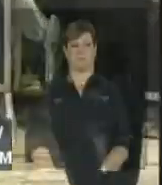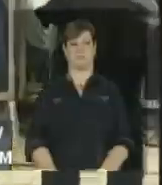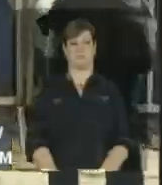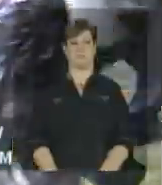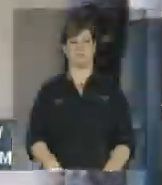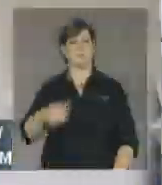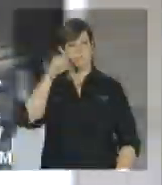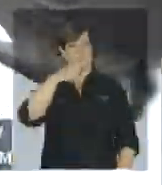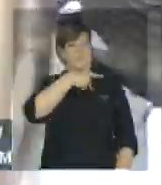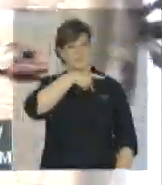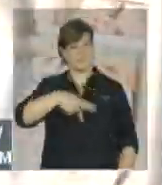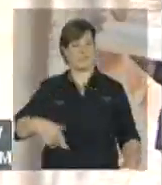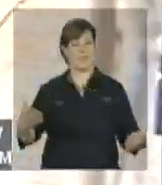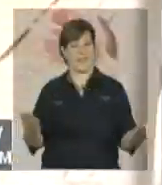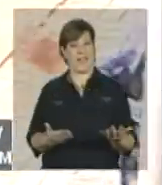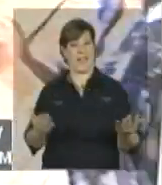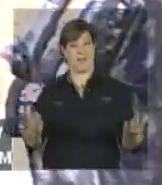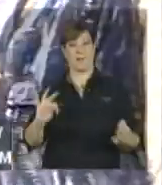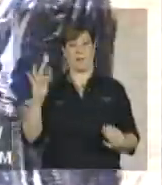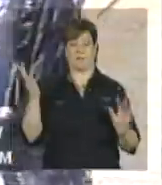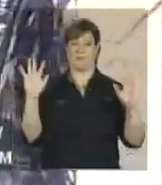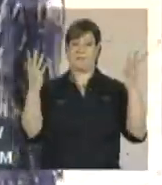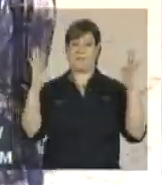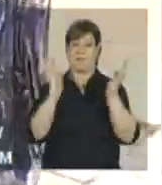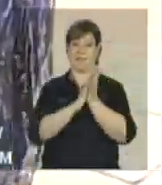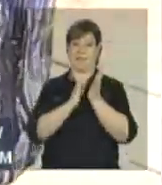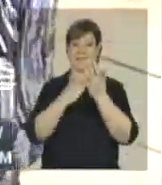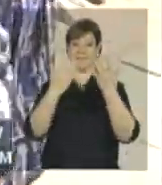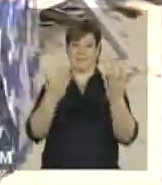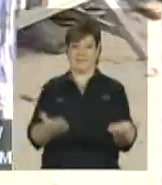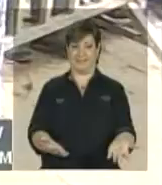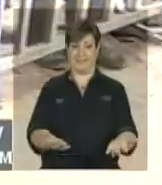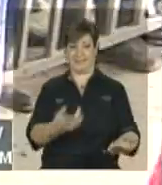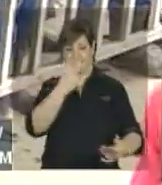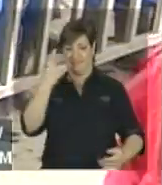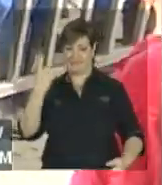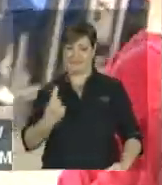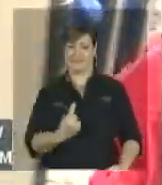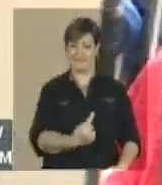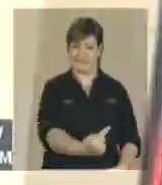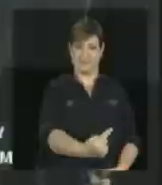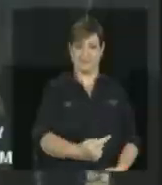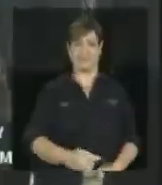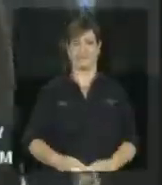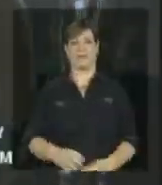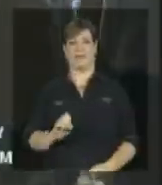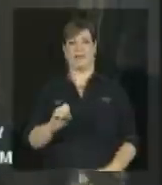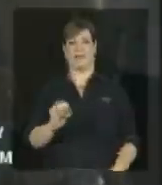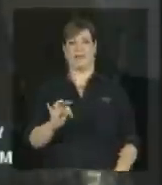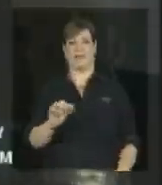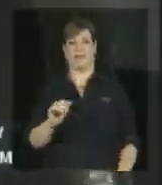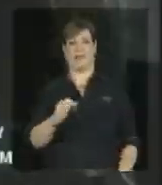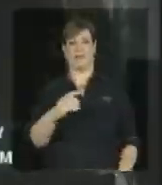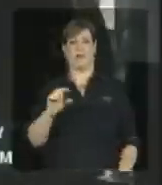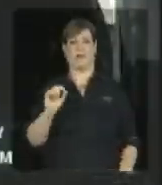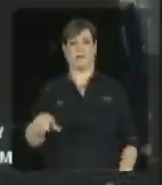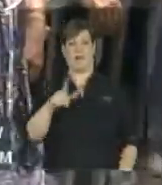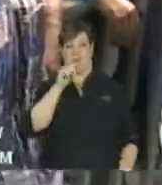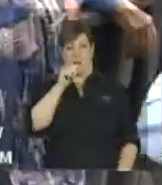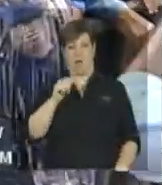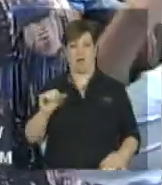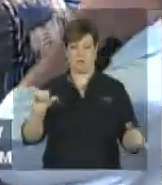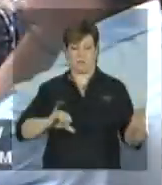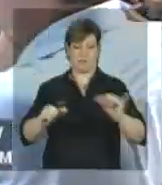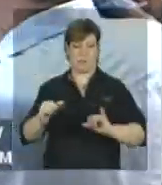Presidenta, então agora, muito aplaudida pelos operários da estação de águas de Caucaia,